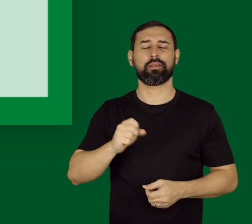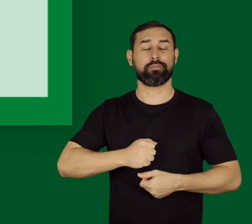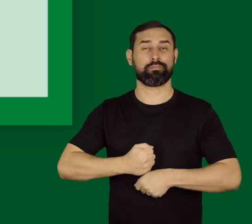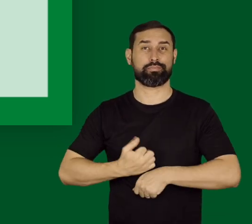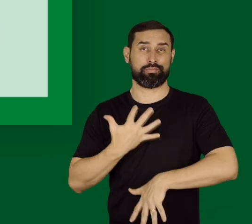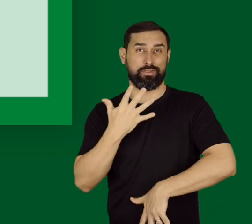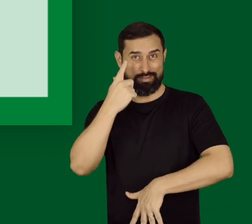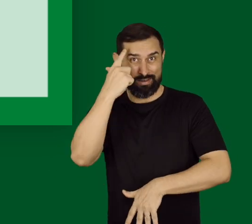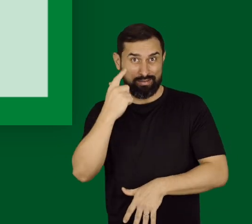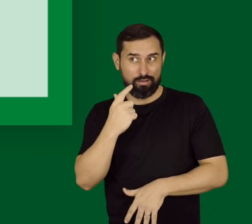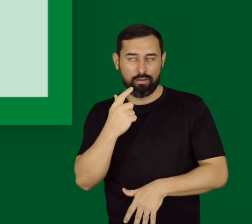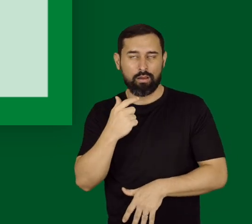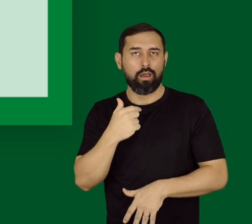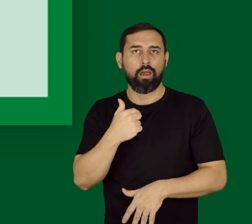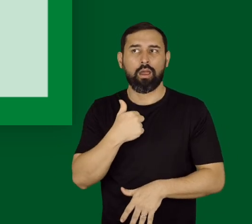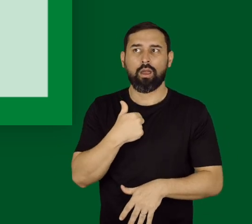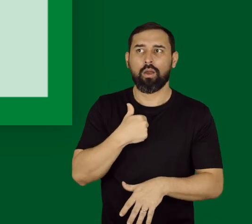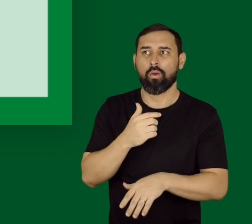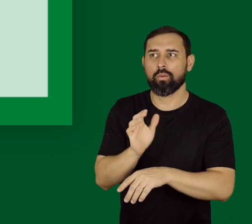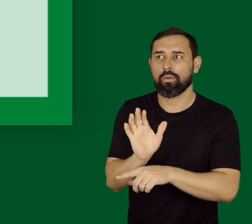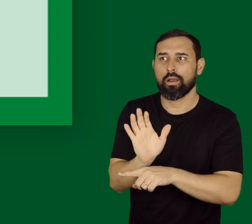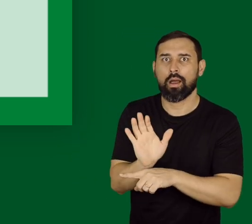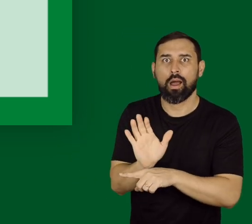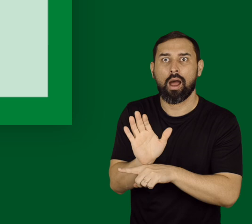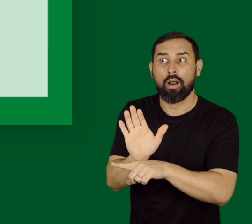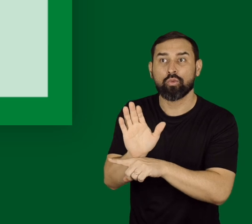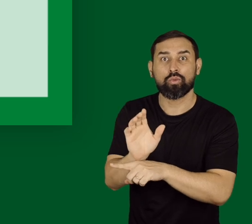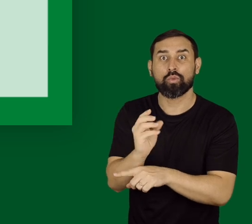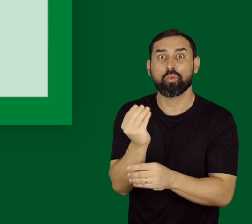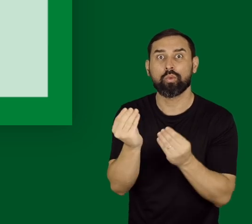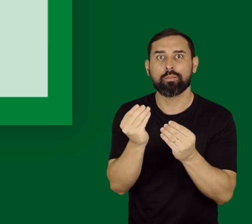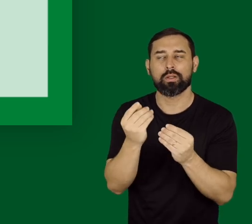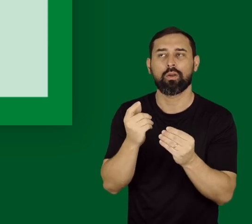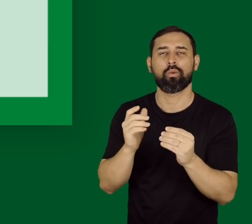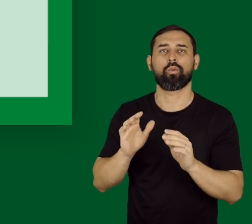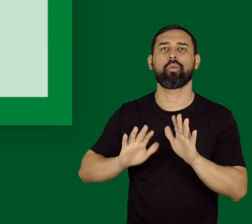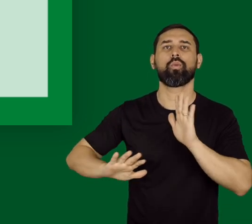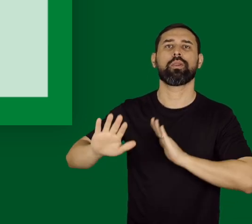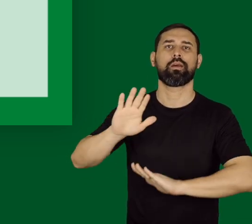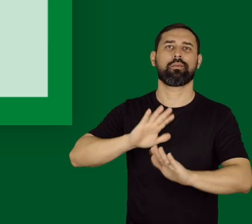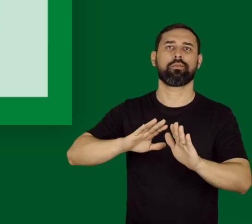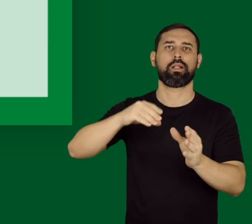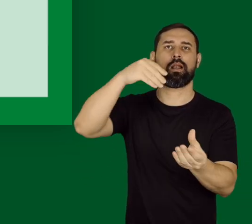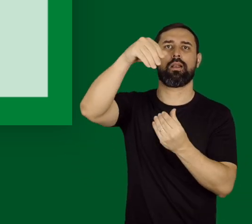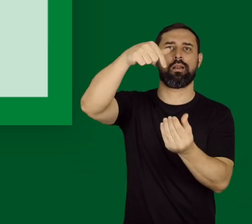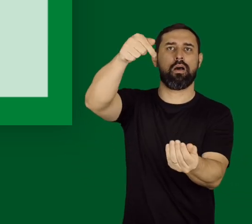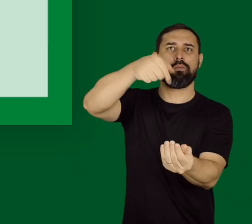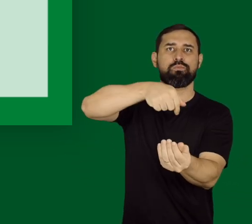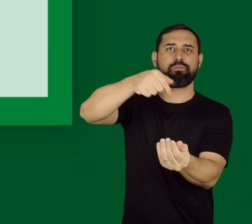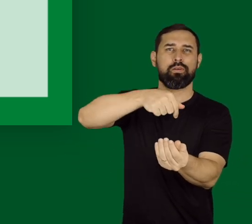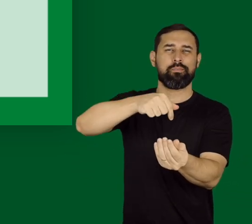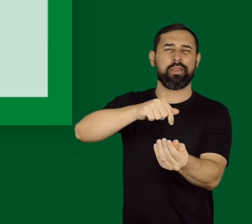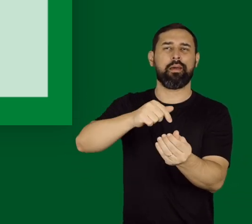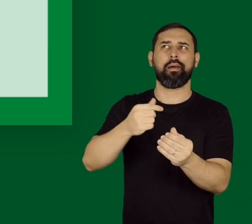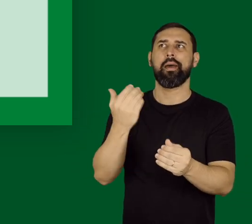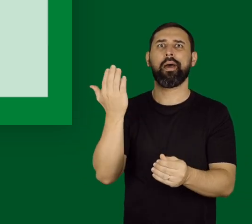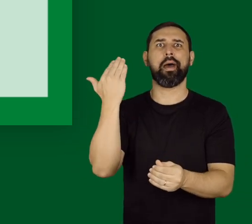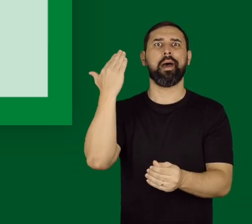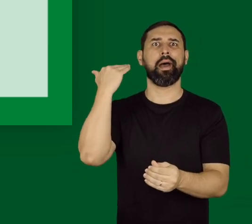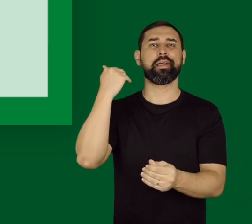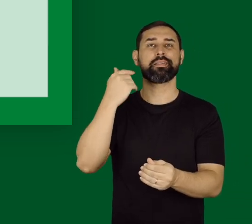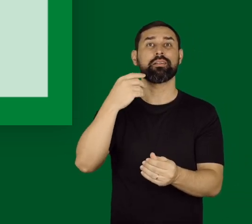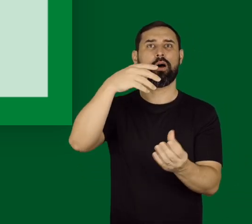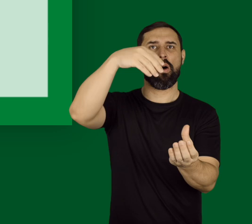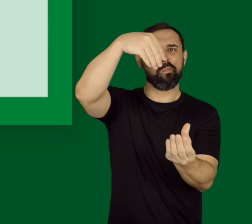choque, não esse, hipovolêmico, mas o choque séptico, tem que lembrar que a gente está sendo um pouco mais cuidadoso